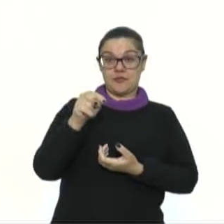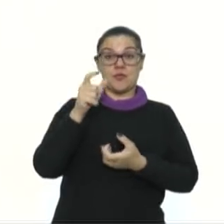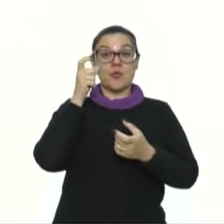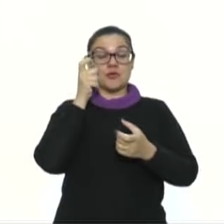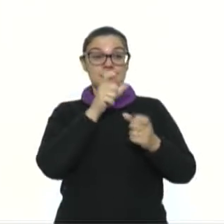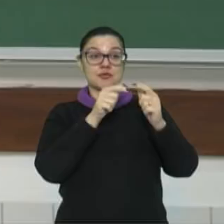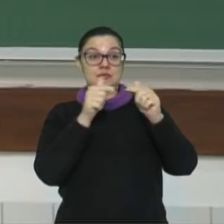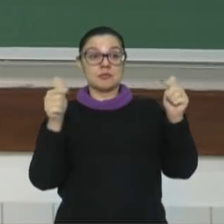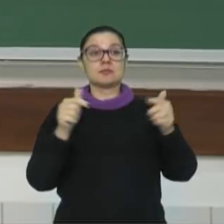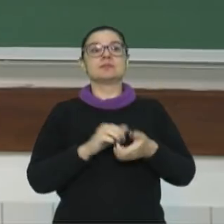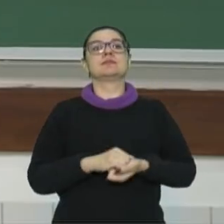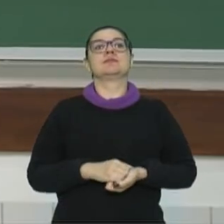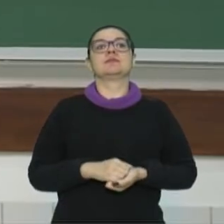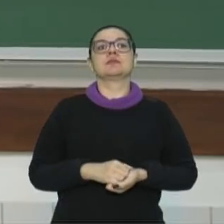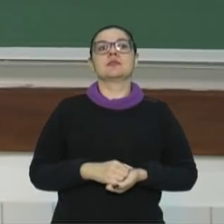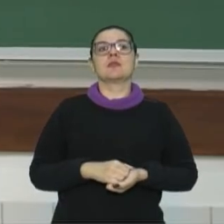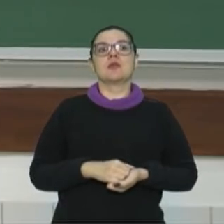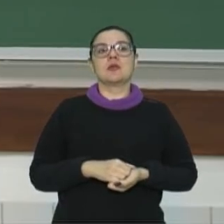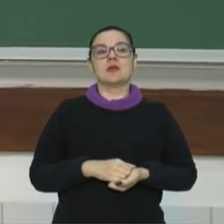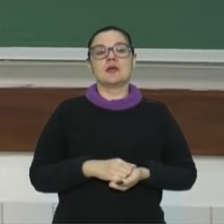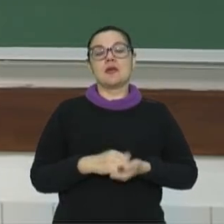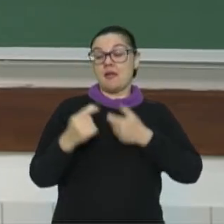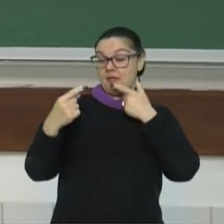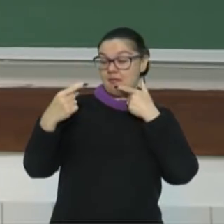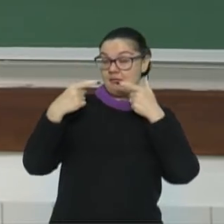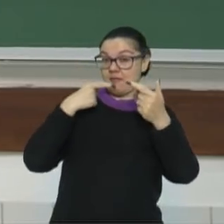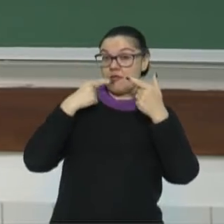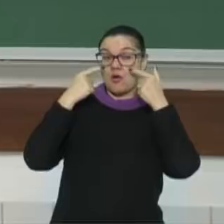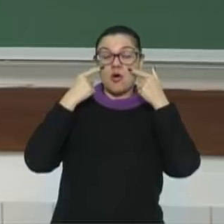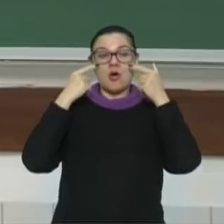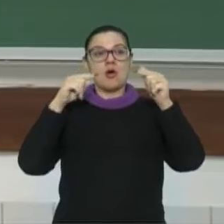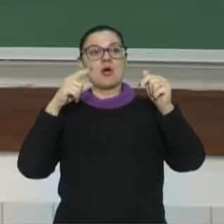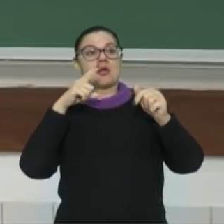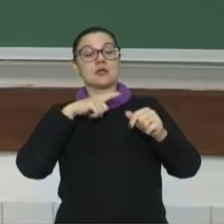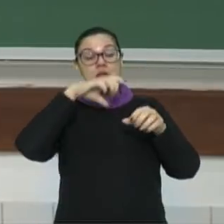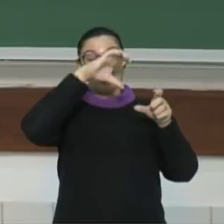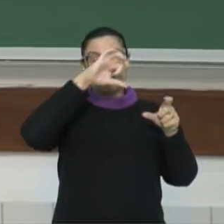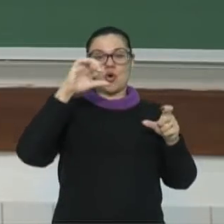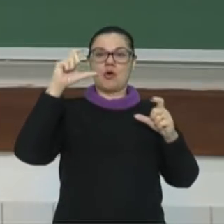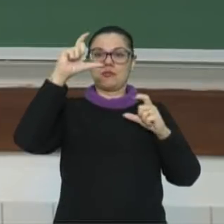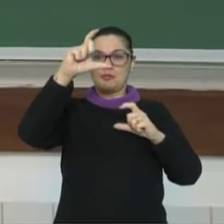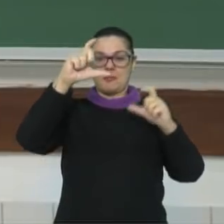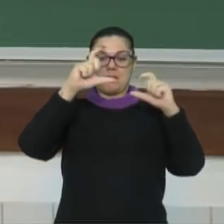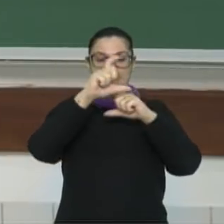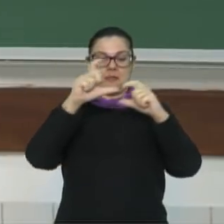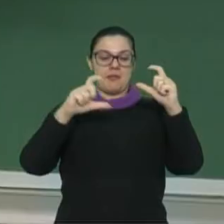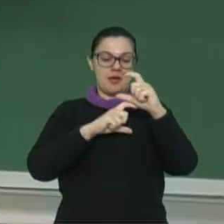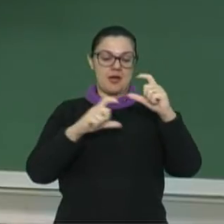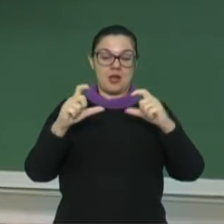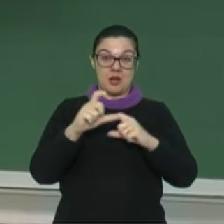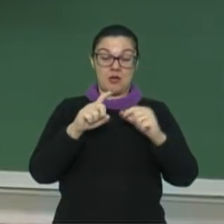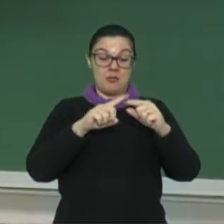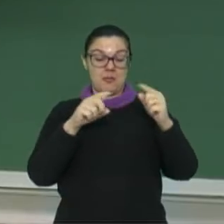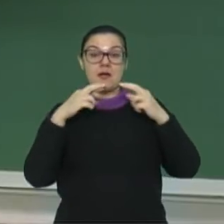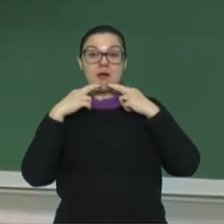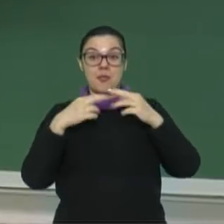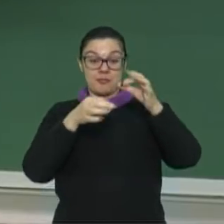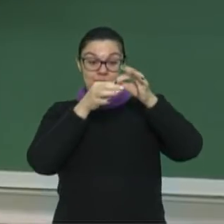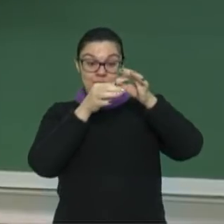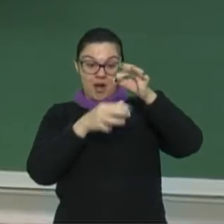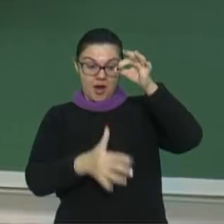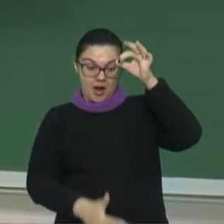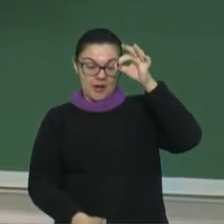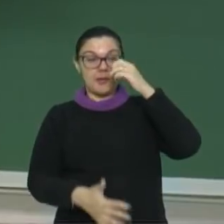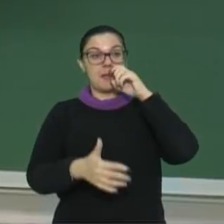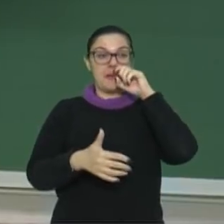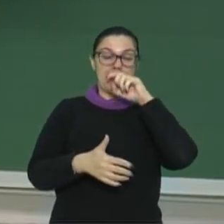gente viu, ela discute, né? Veja que tem 9 parágrafos, mas a reportagem completa ela é bem maior. Então veja